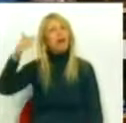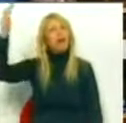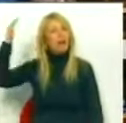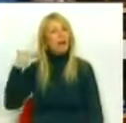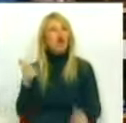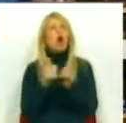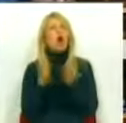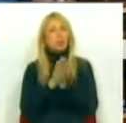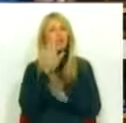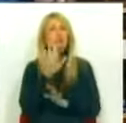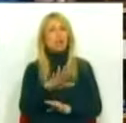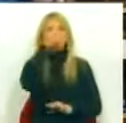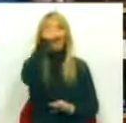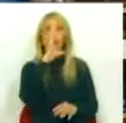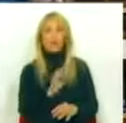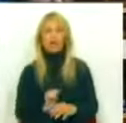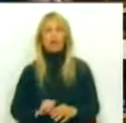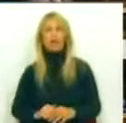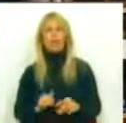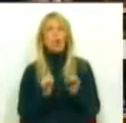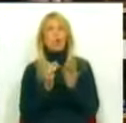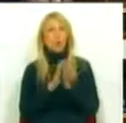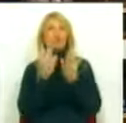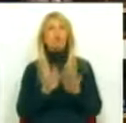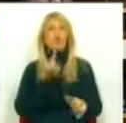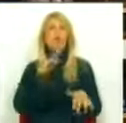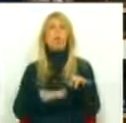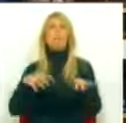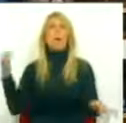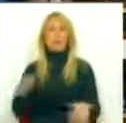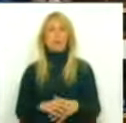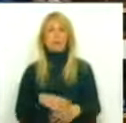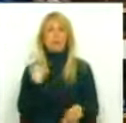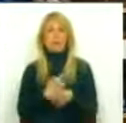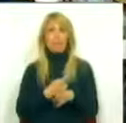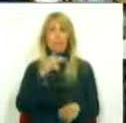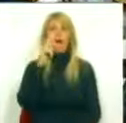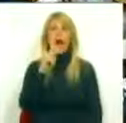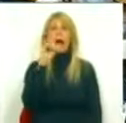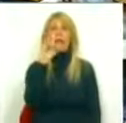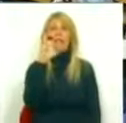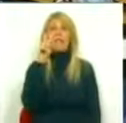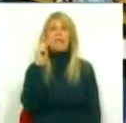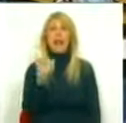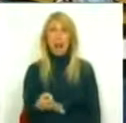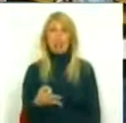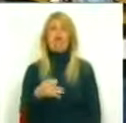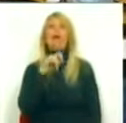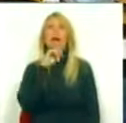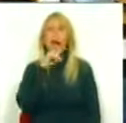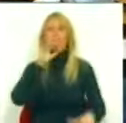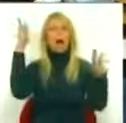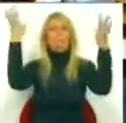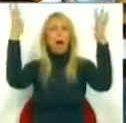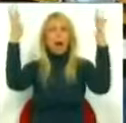quantos estavam no Governo, todos quantos estavam no Parlamento e até na AICEP eram capazes de bater palmas à decisão